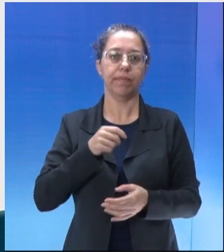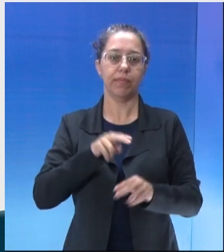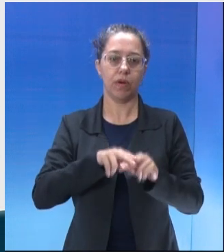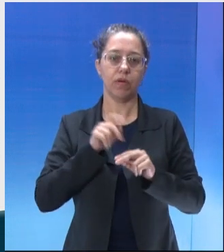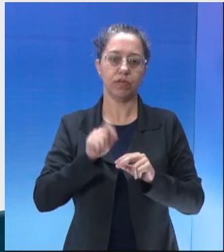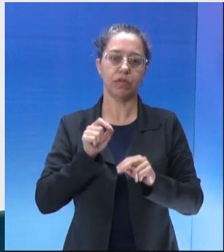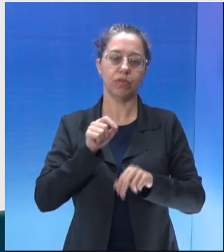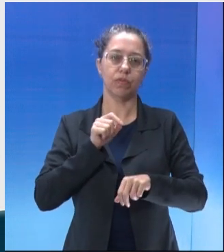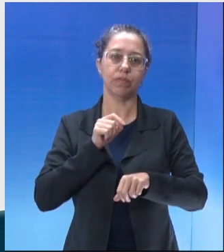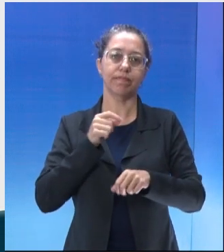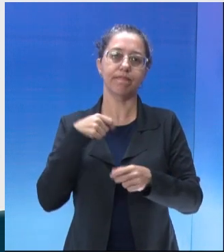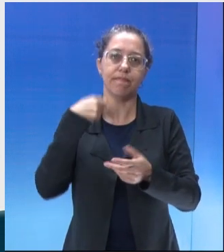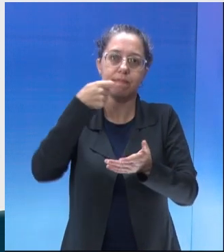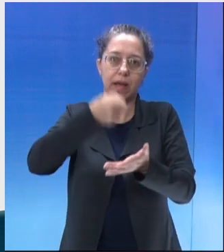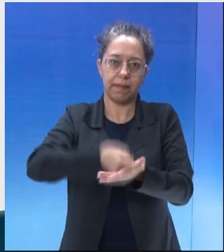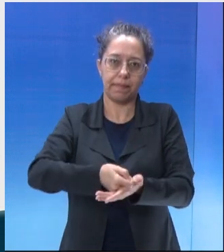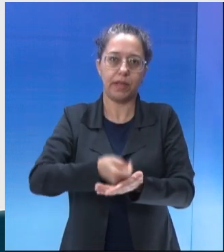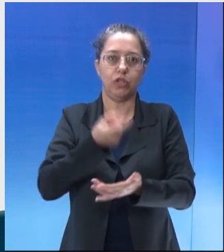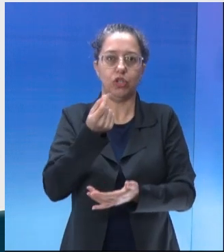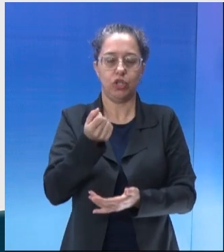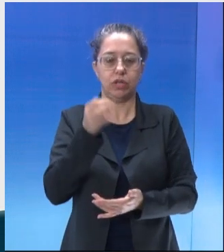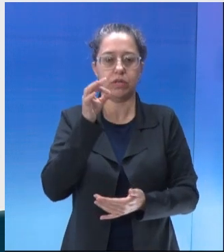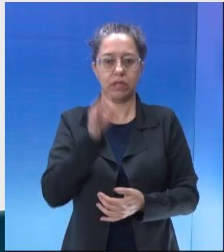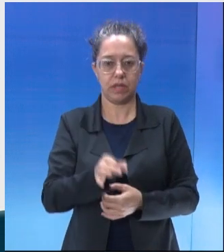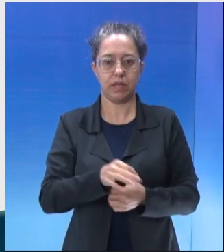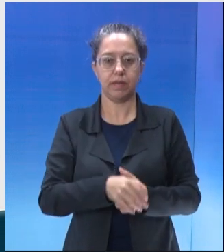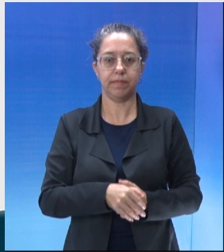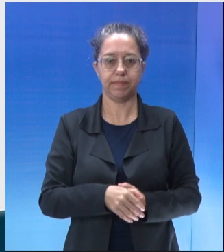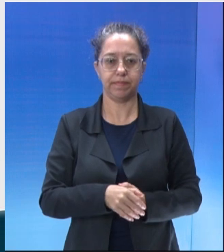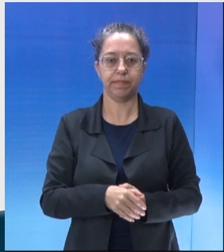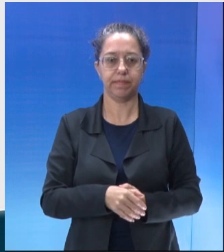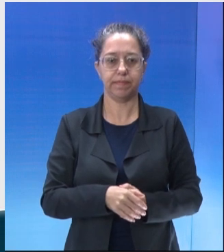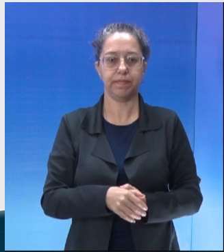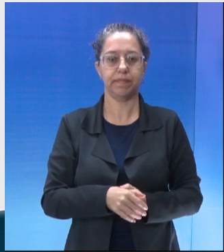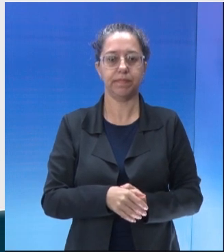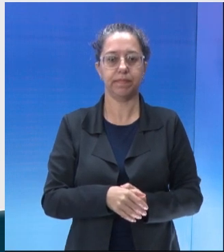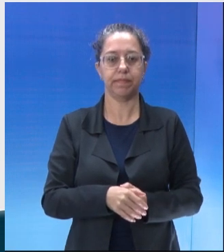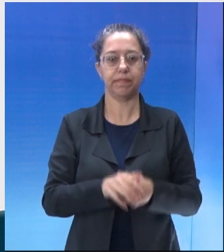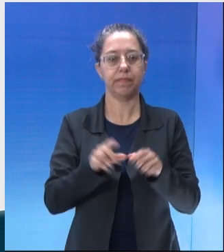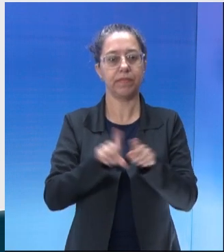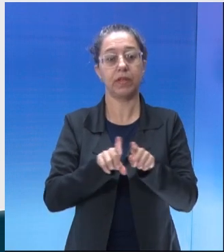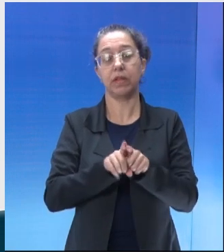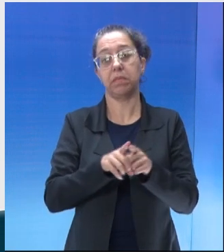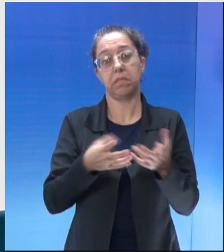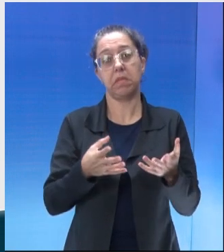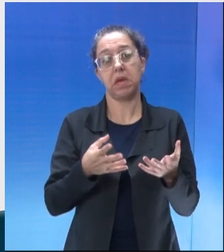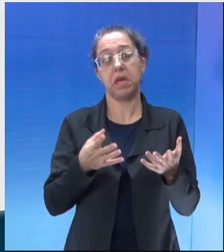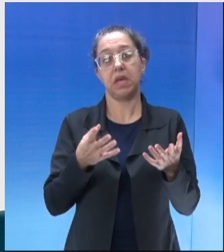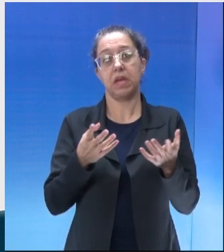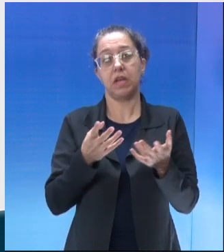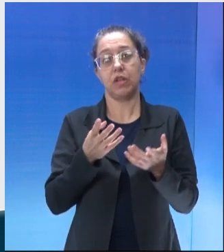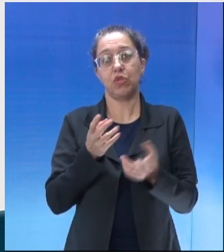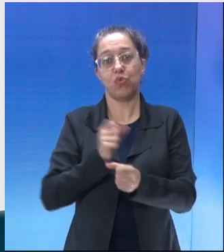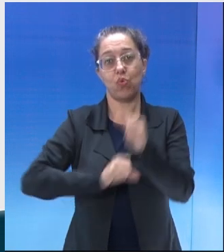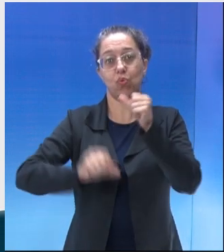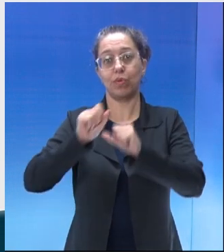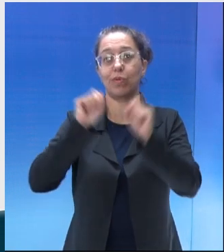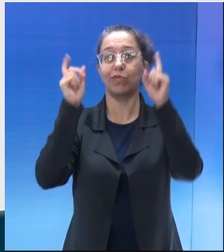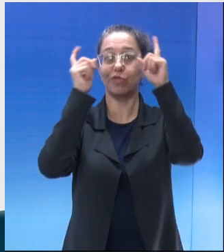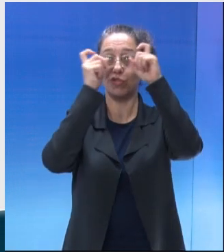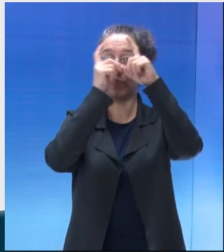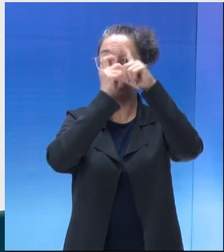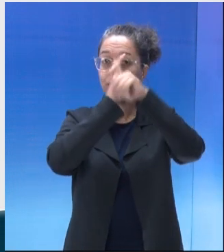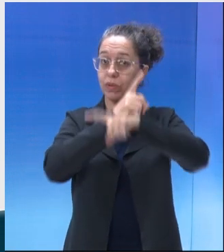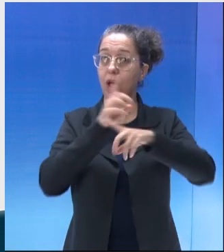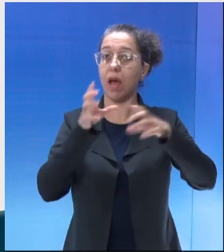Tais terras foram denominadas como devolutas e dificultaram o acesso à terra para as classes